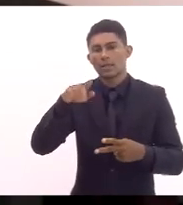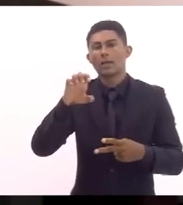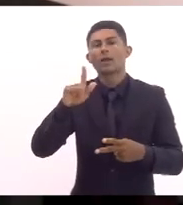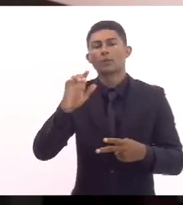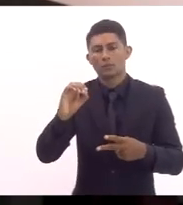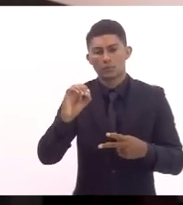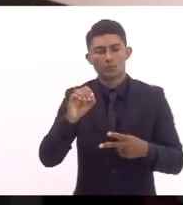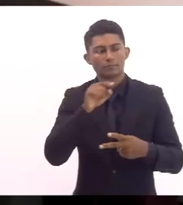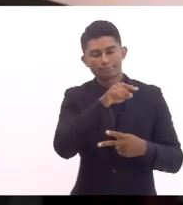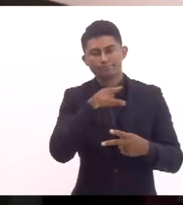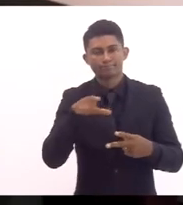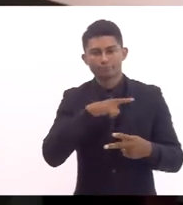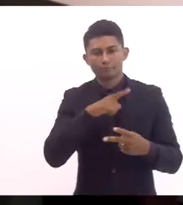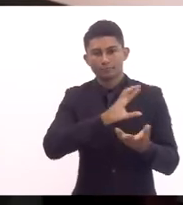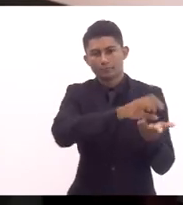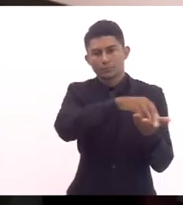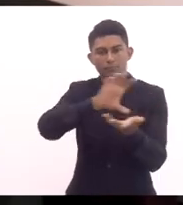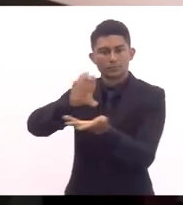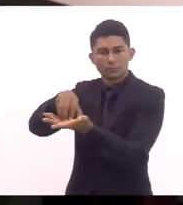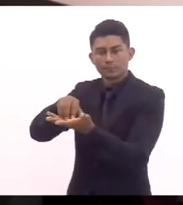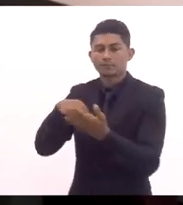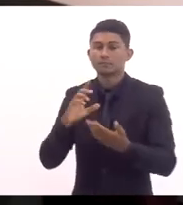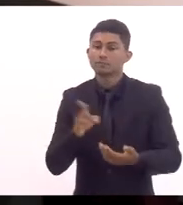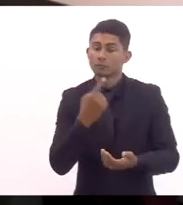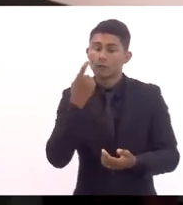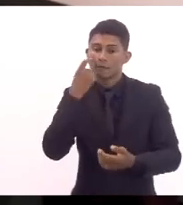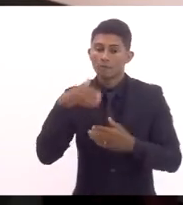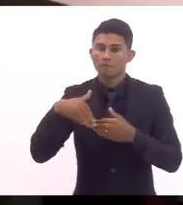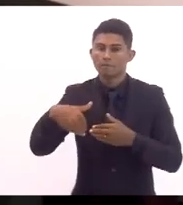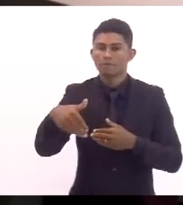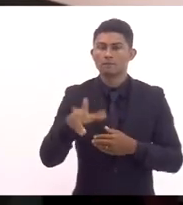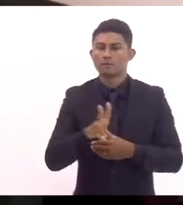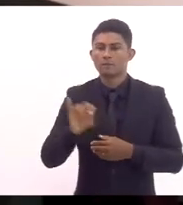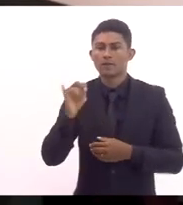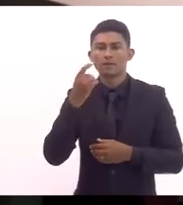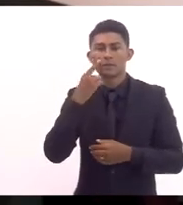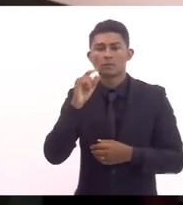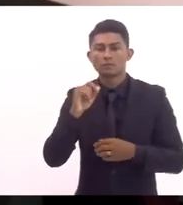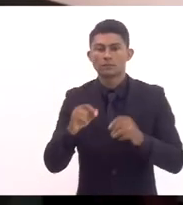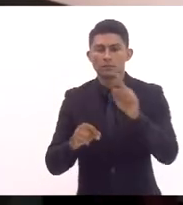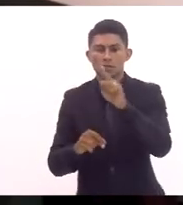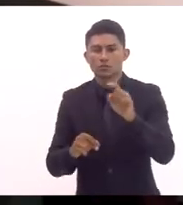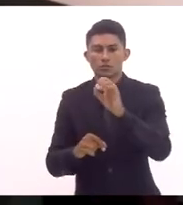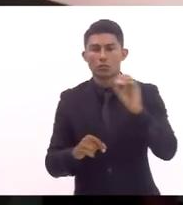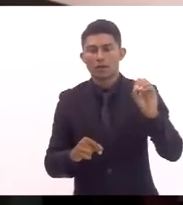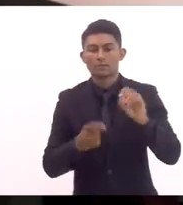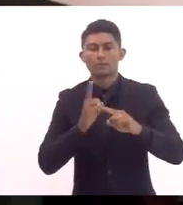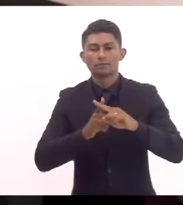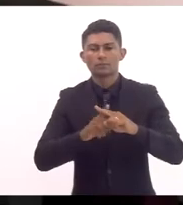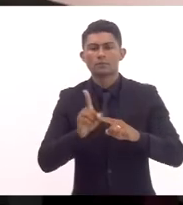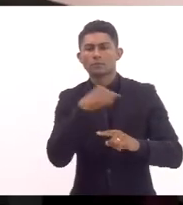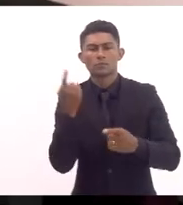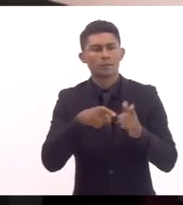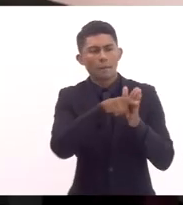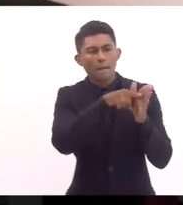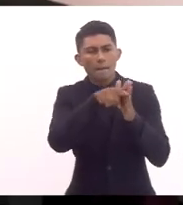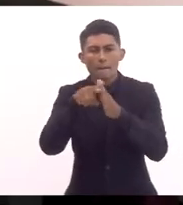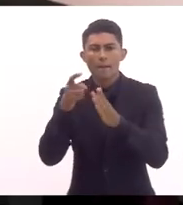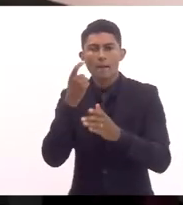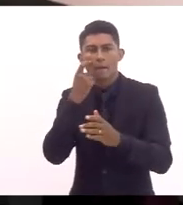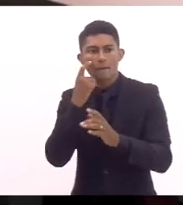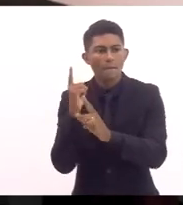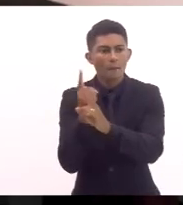casa da mulher de na Coutinho e nós temos a previsão de lançar um sedã na zona oeste porque dos dados levantados no ano